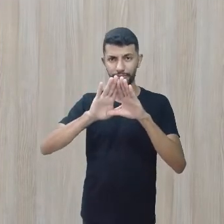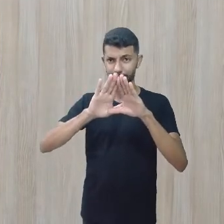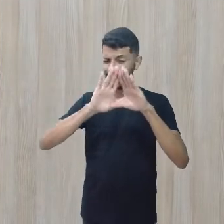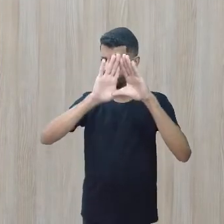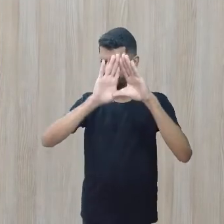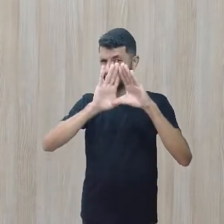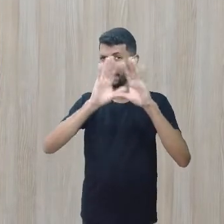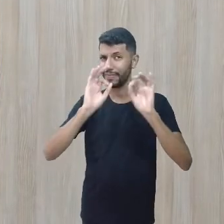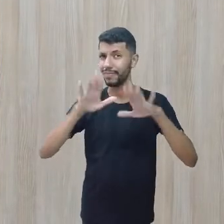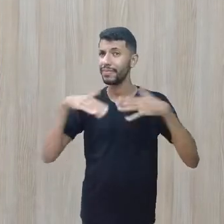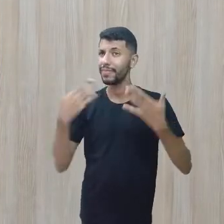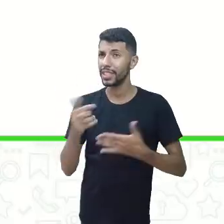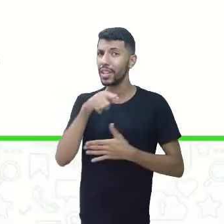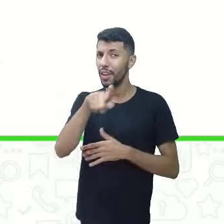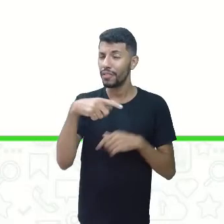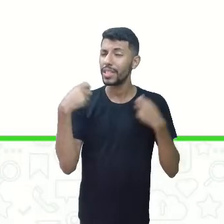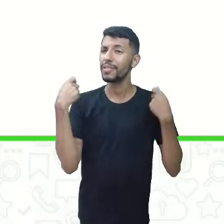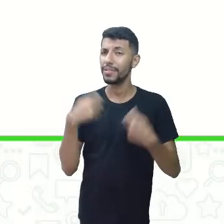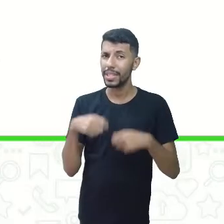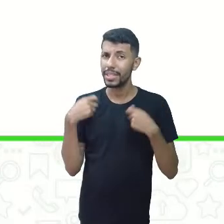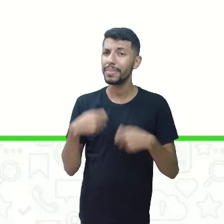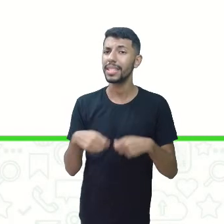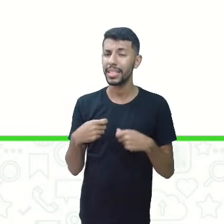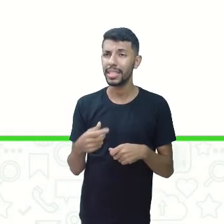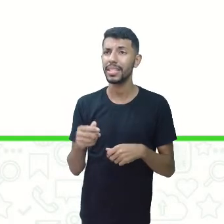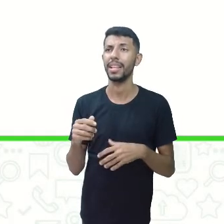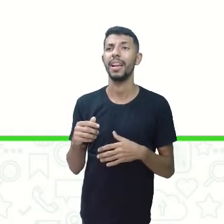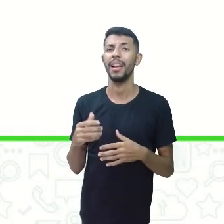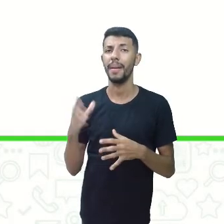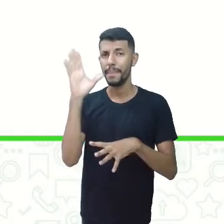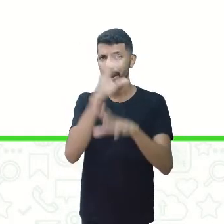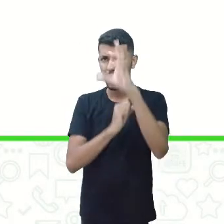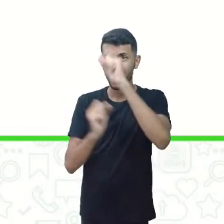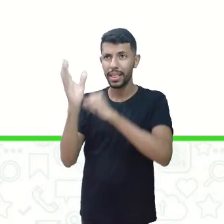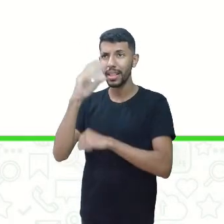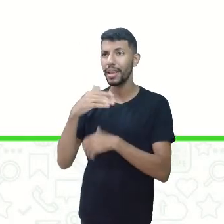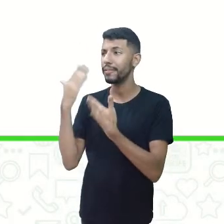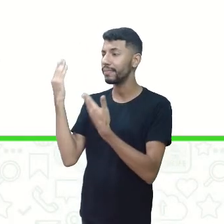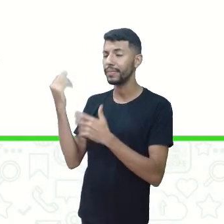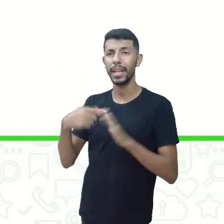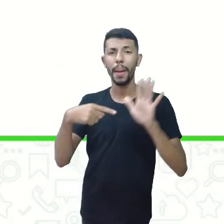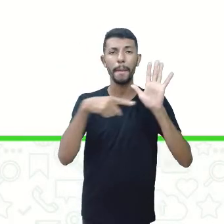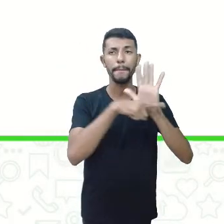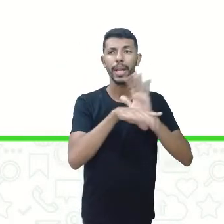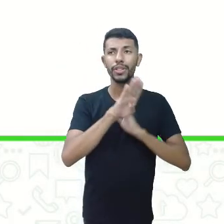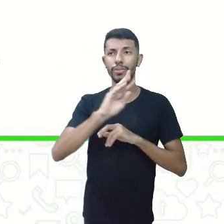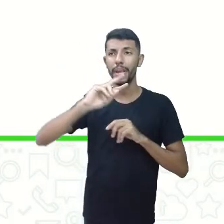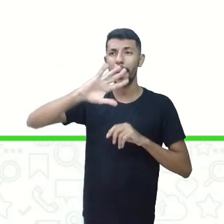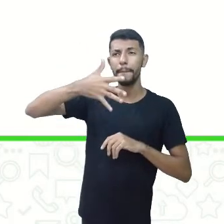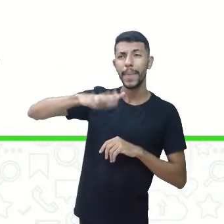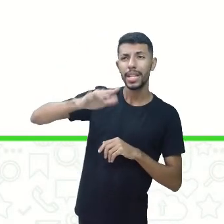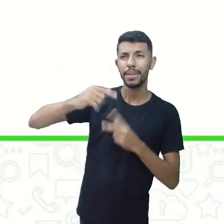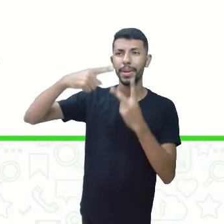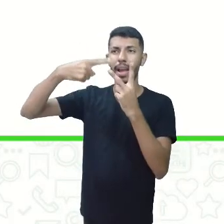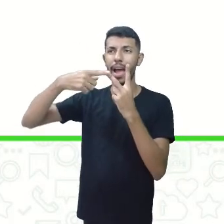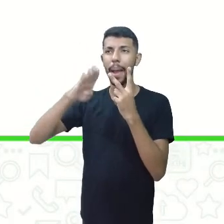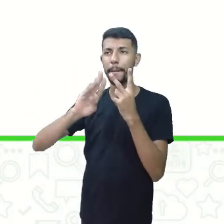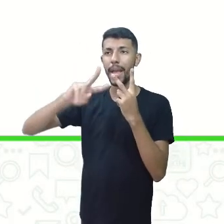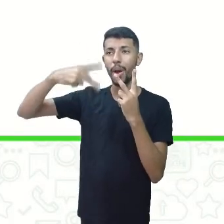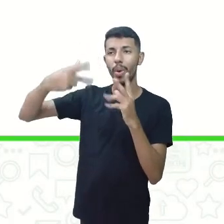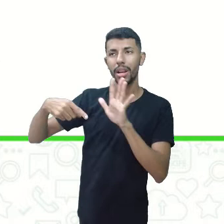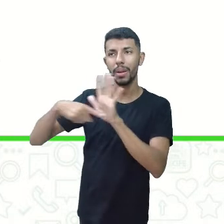mesmo. Então aí você tem essa fórmula, né, de menos b, mais ou menos, raiz de b ao quadrado, menos 4 vezes AC,